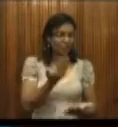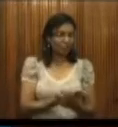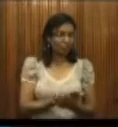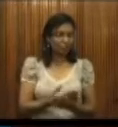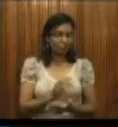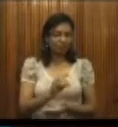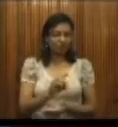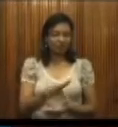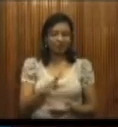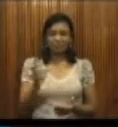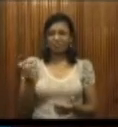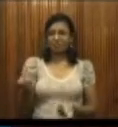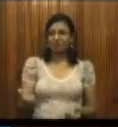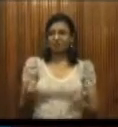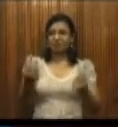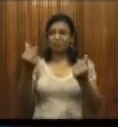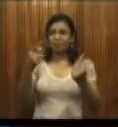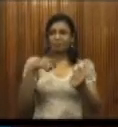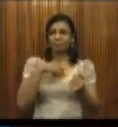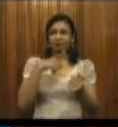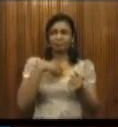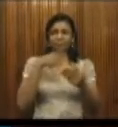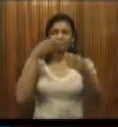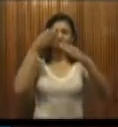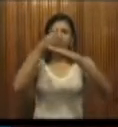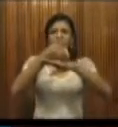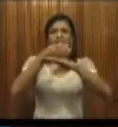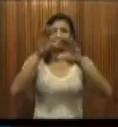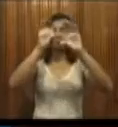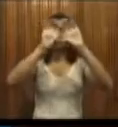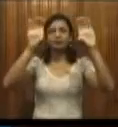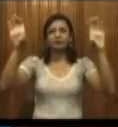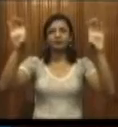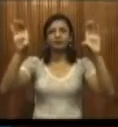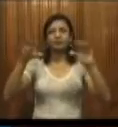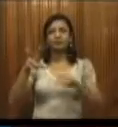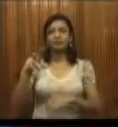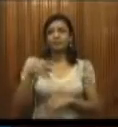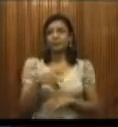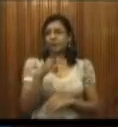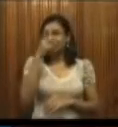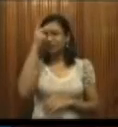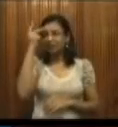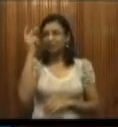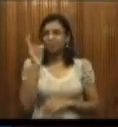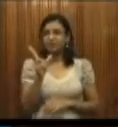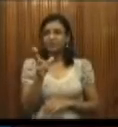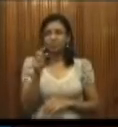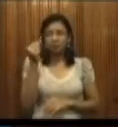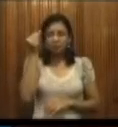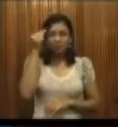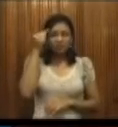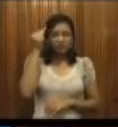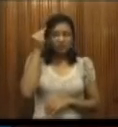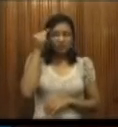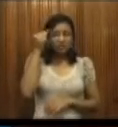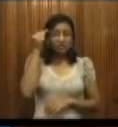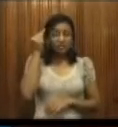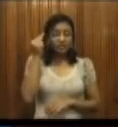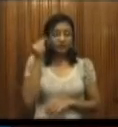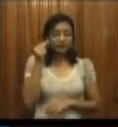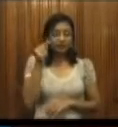riquezas. O que acontece? Uma pessoa rica, uma pessoa apegada a alguma coisa, ela faz daquilo o seu